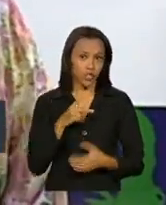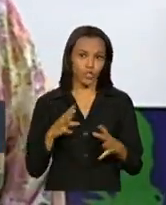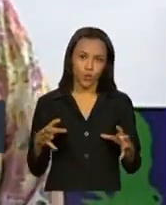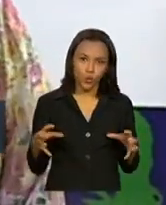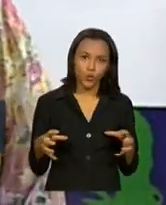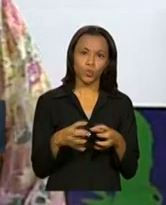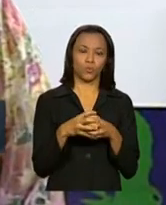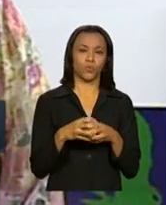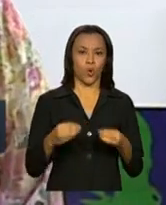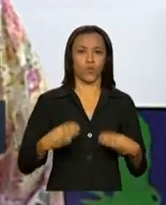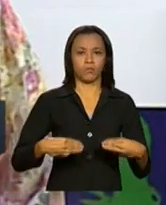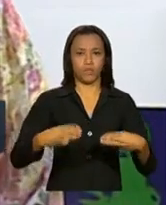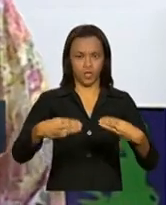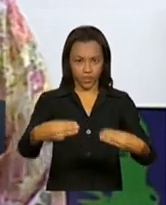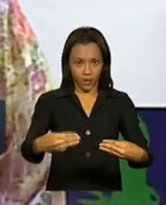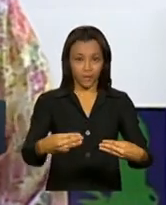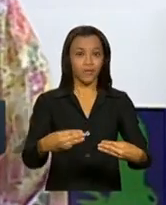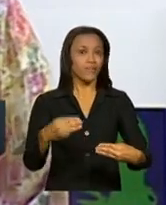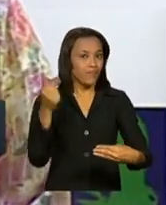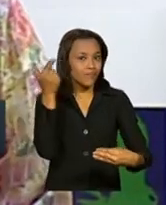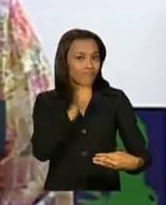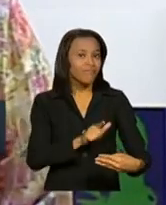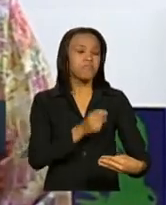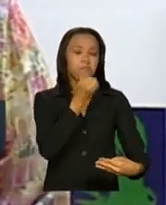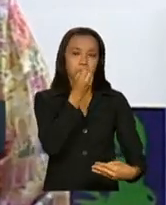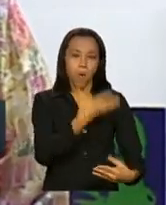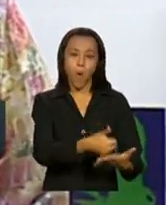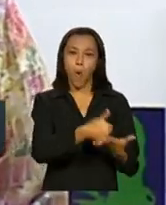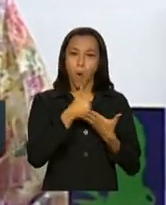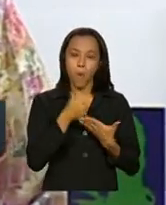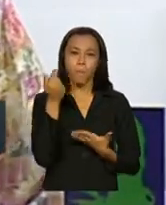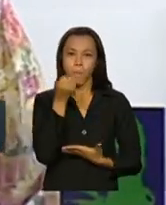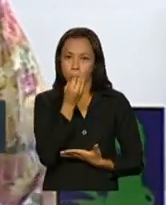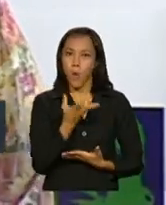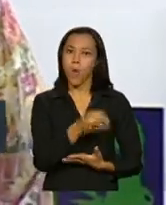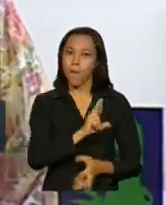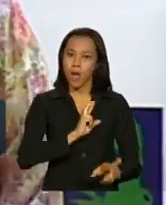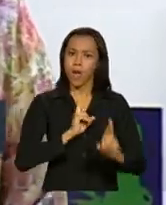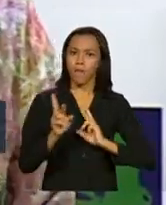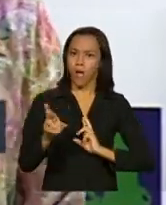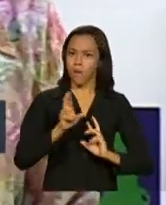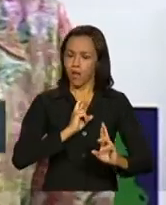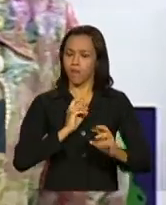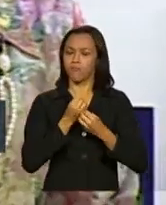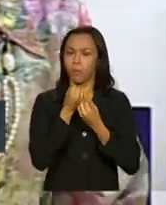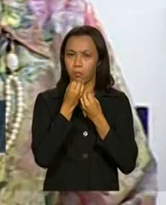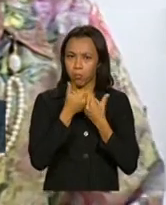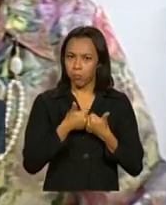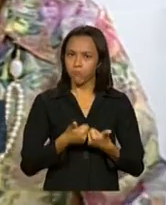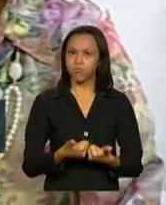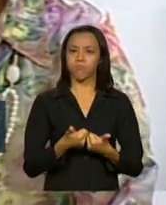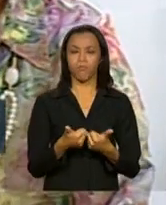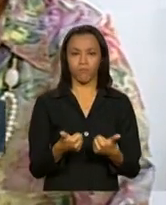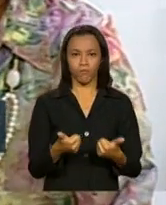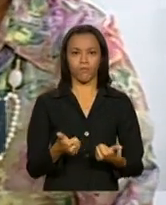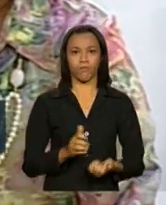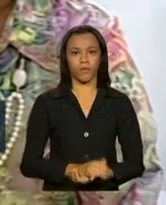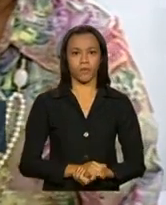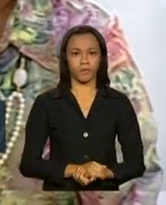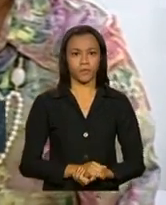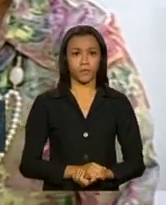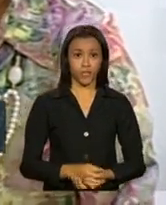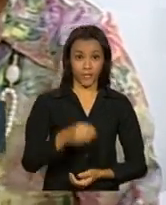Ministérios ela tem dado resultados muito bons eh de